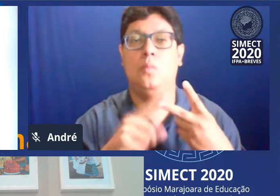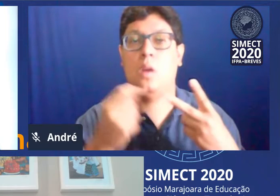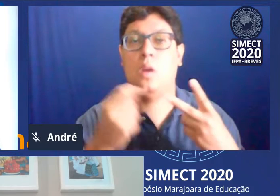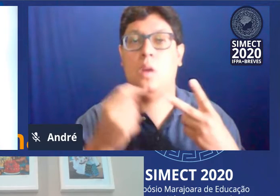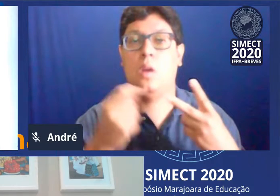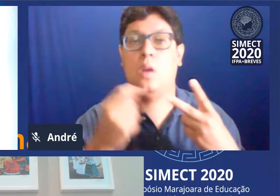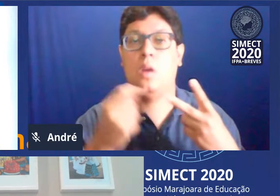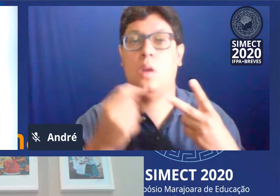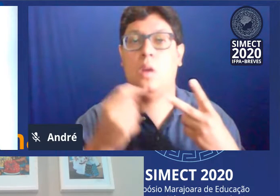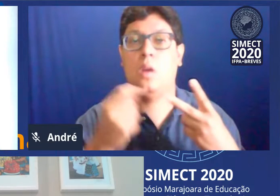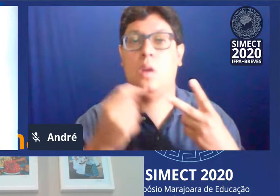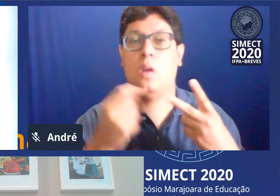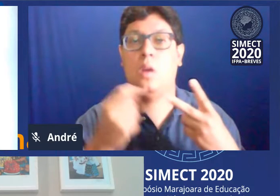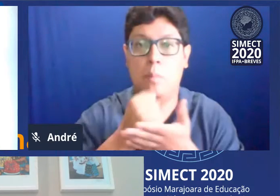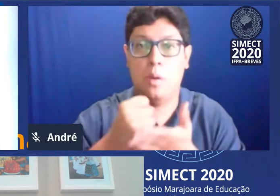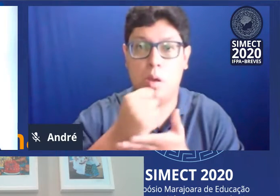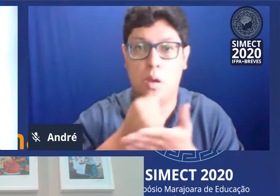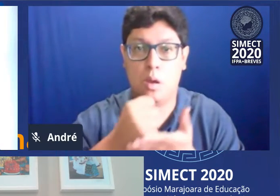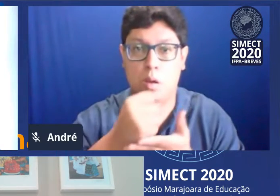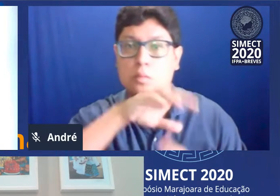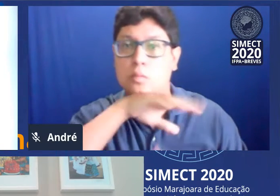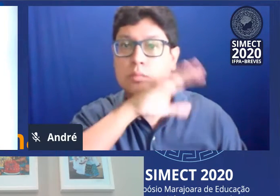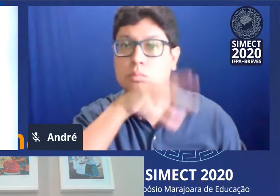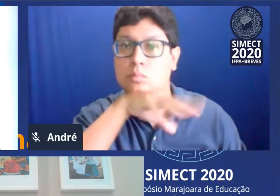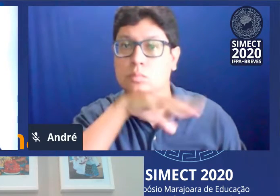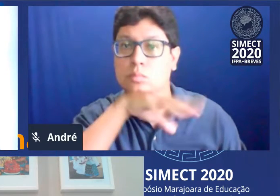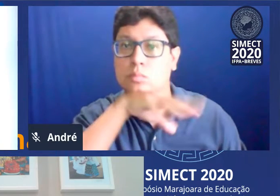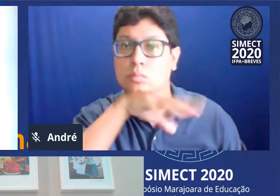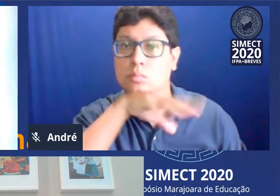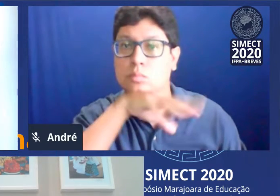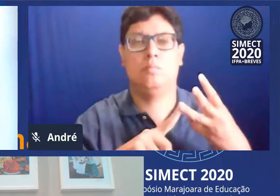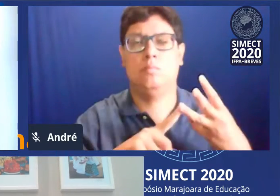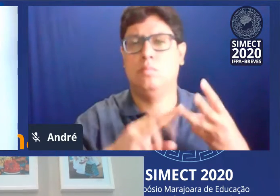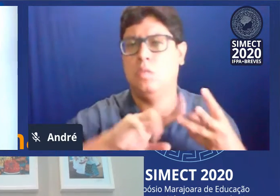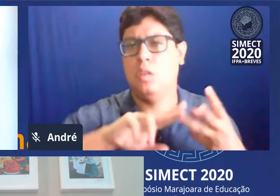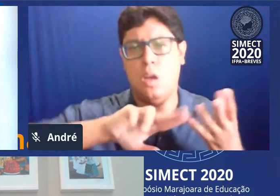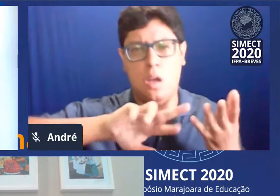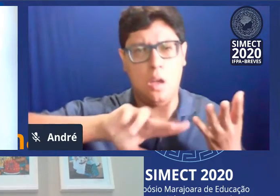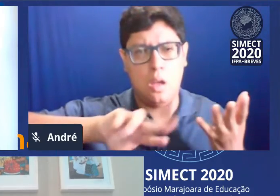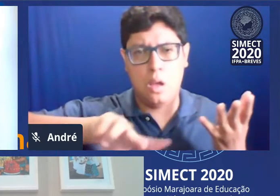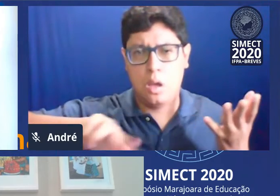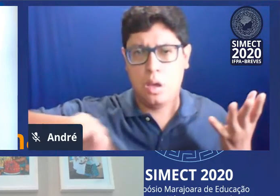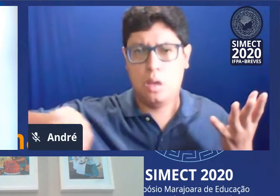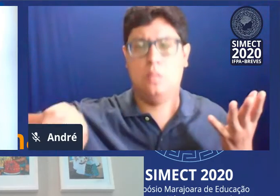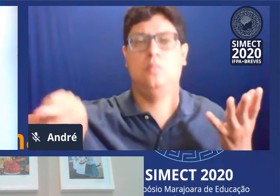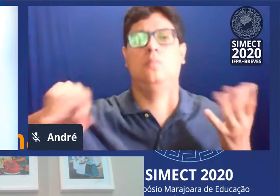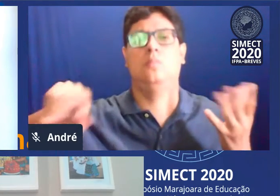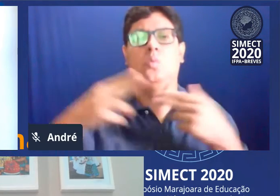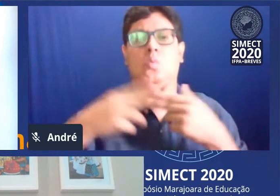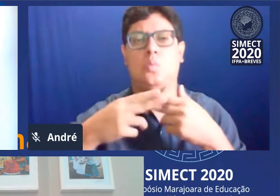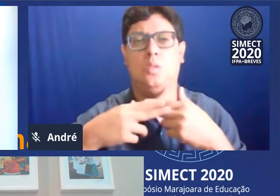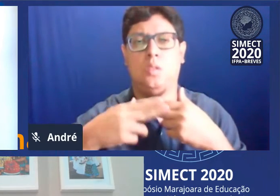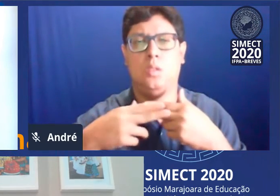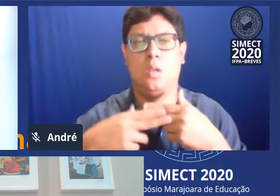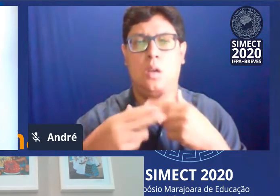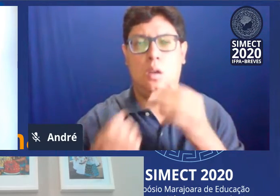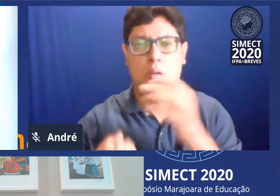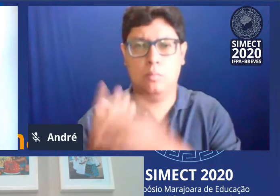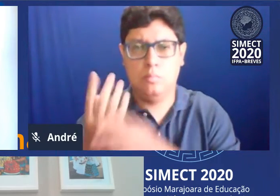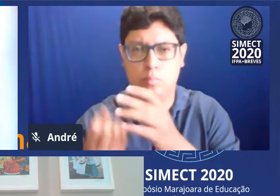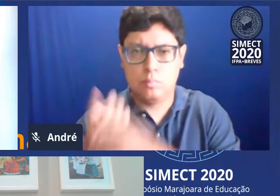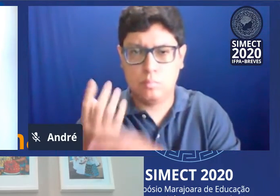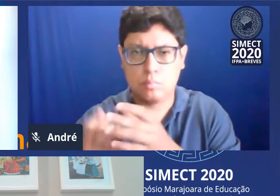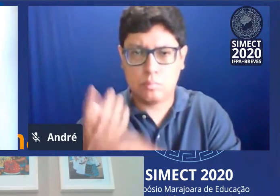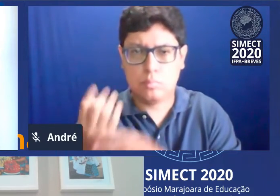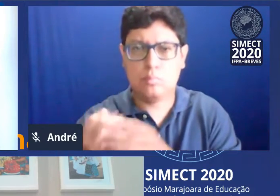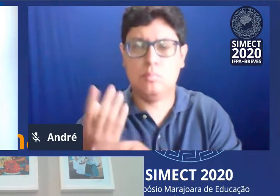com a expectativa de aplicação no setor produtivo. Então, da mesma forma, né, como a live